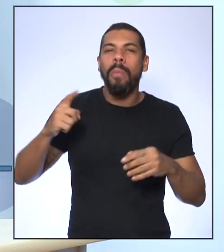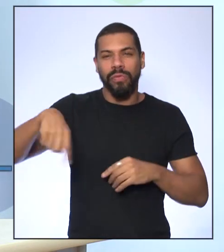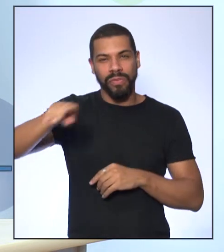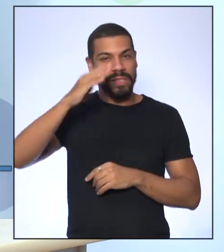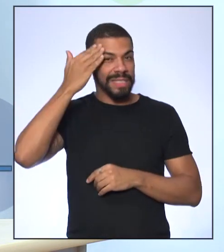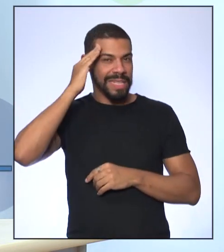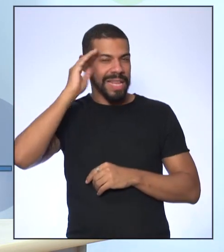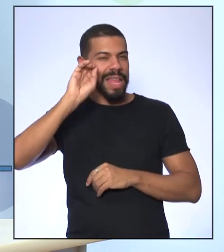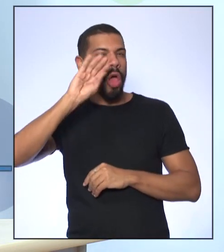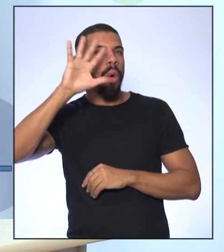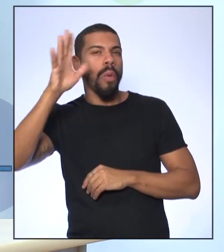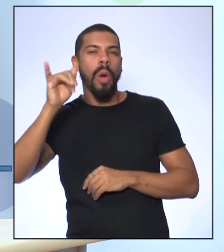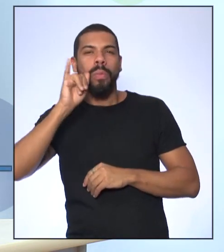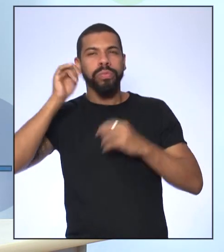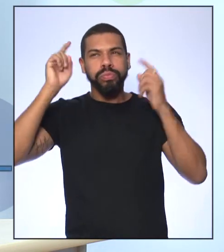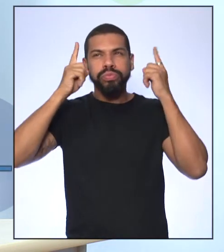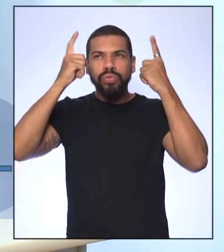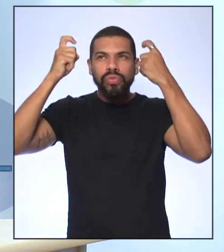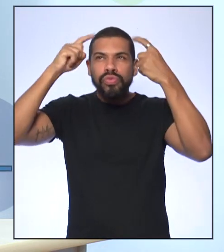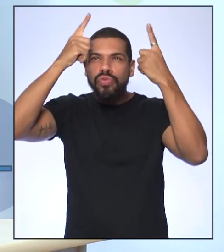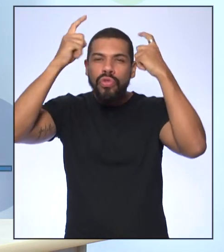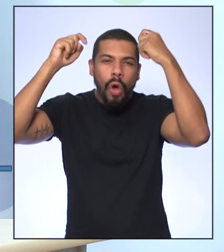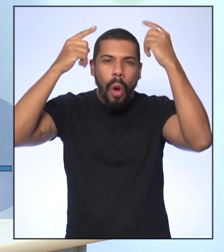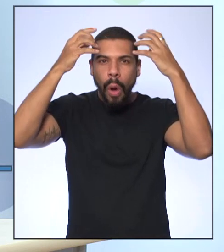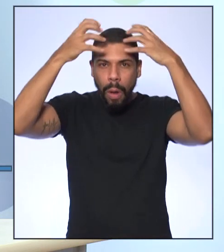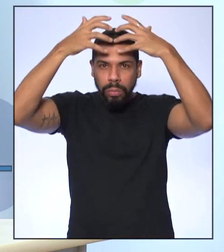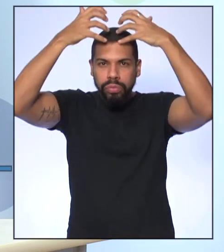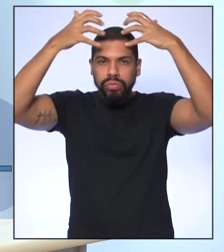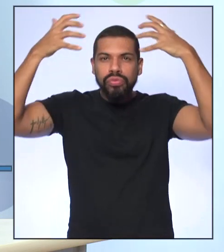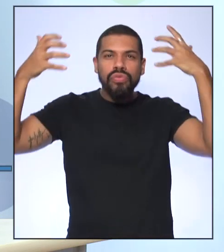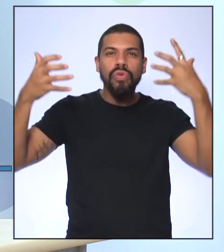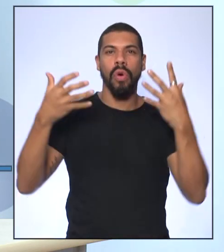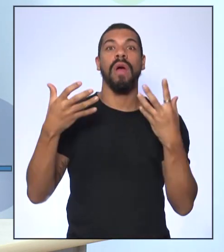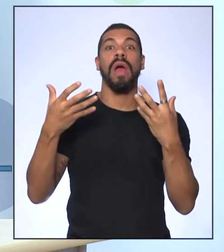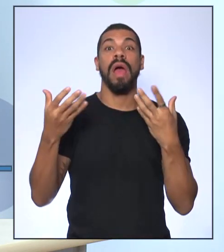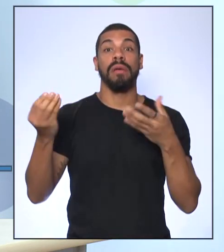o impulso nervoso ele é feito pelo neurônio, que é uma célula que se